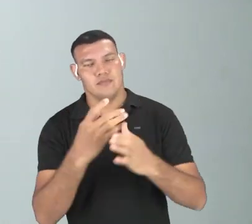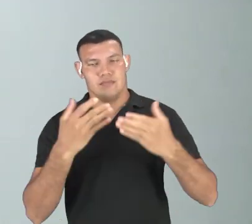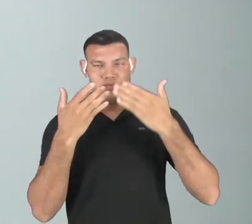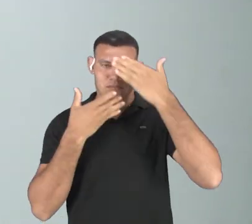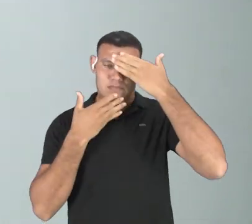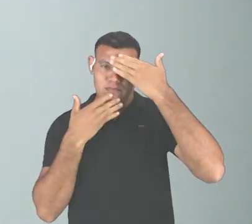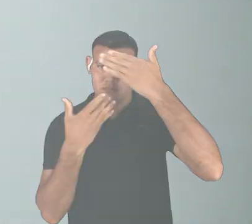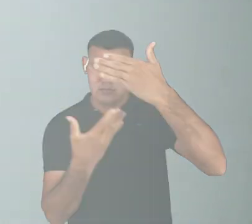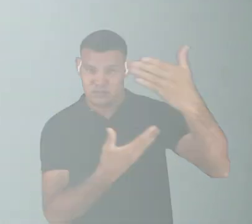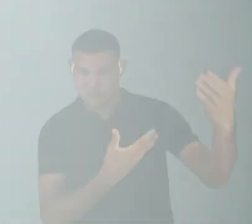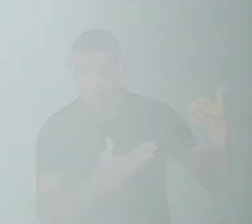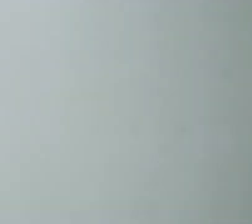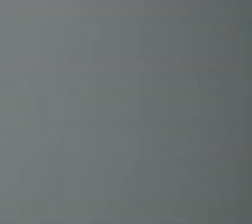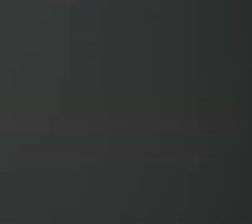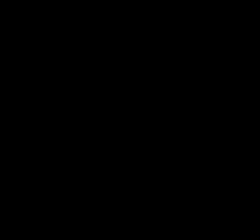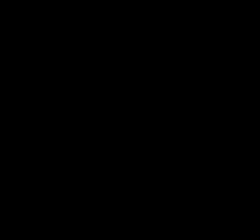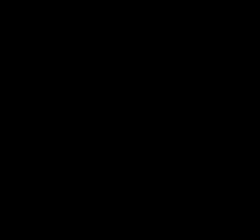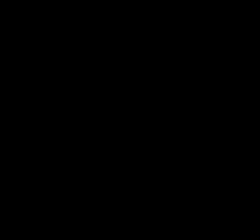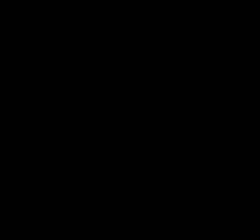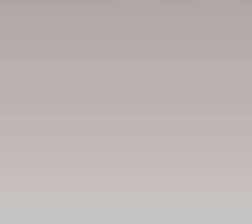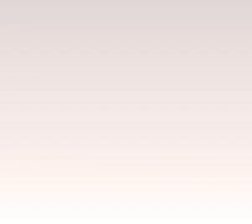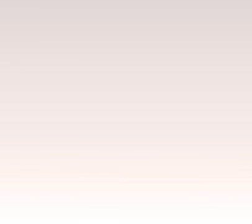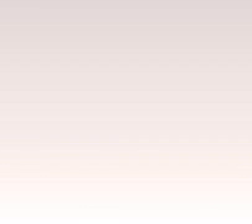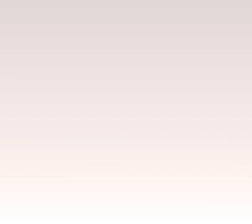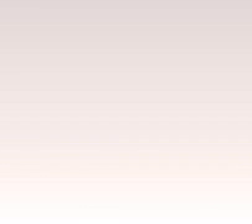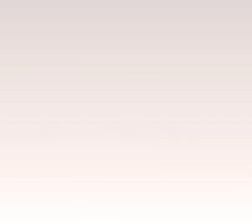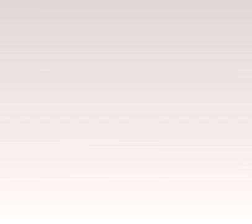obrigado pela atenção de vocês tchau